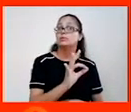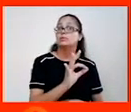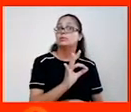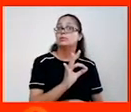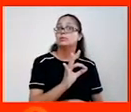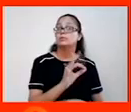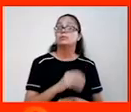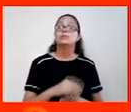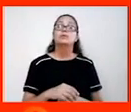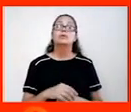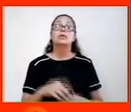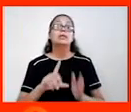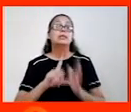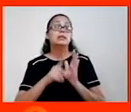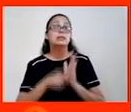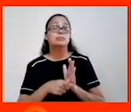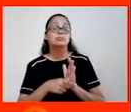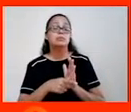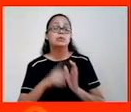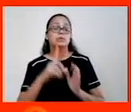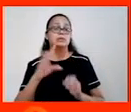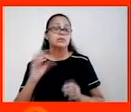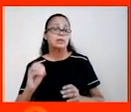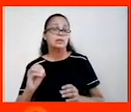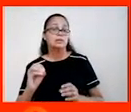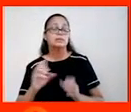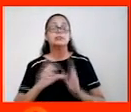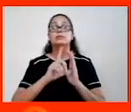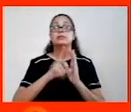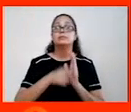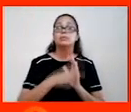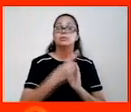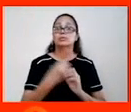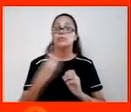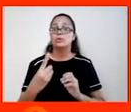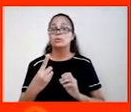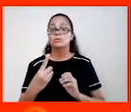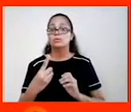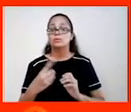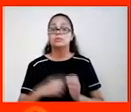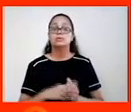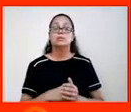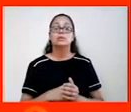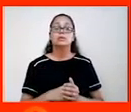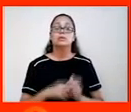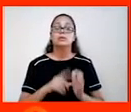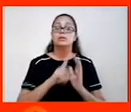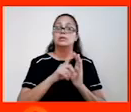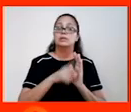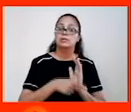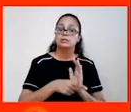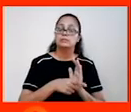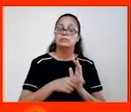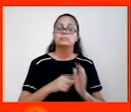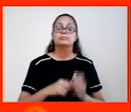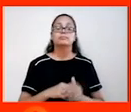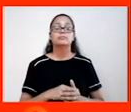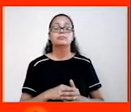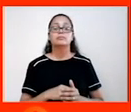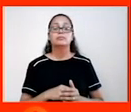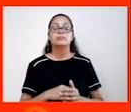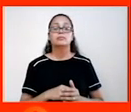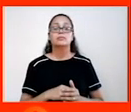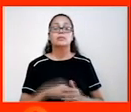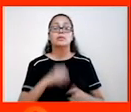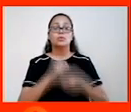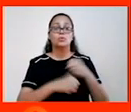1980, em 1990 passou para 10%, em 2000 para 11%. Então, olha só, um salto pequeno, 2%, 1%. E de